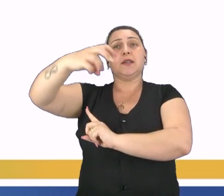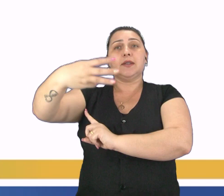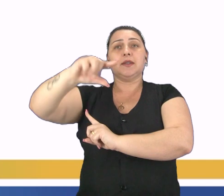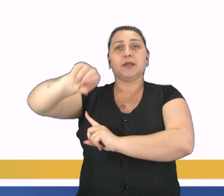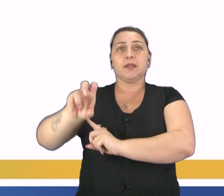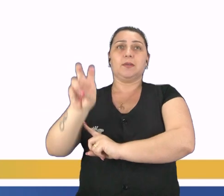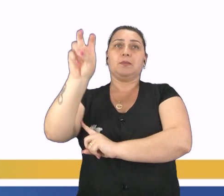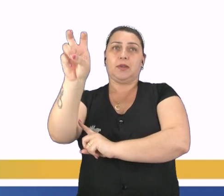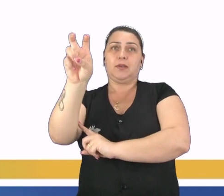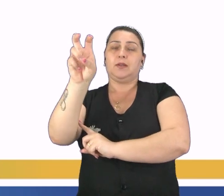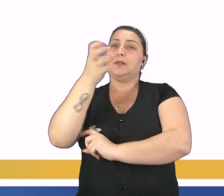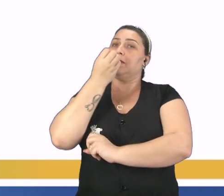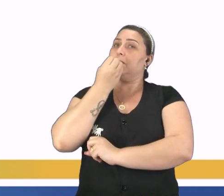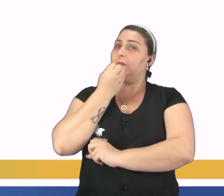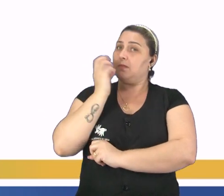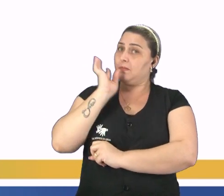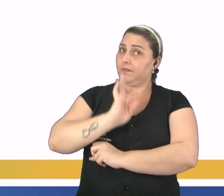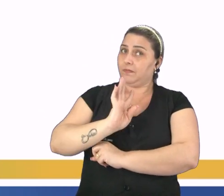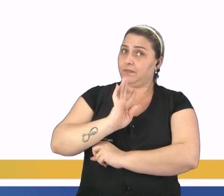ser 3,5.